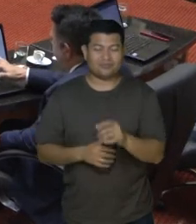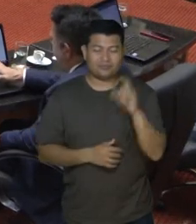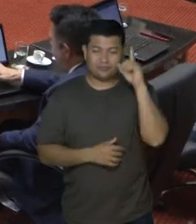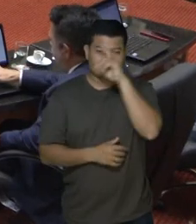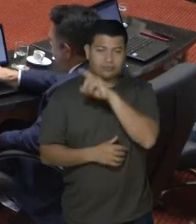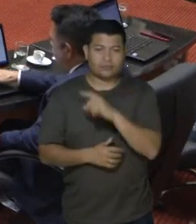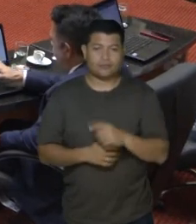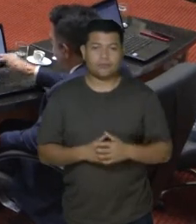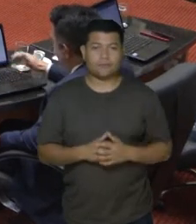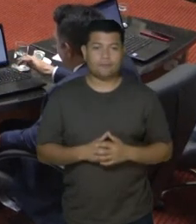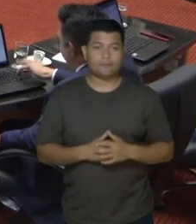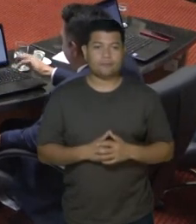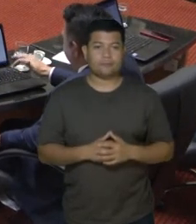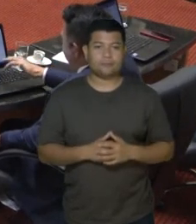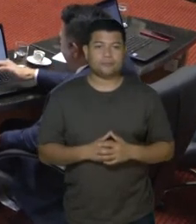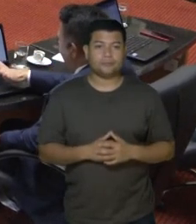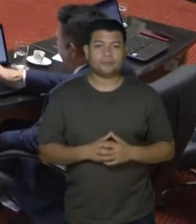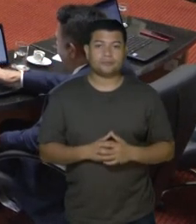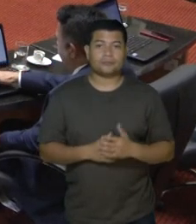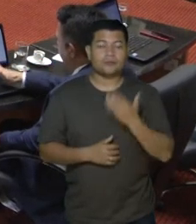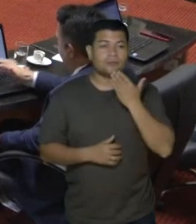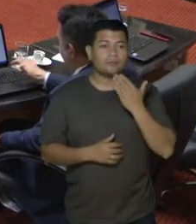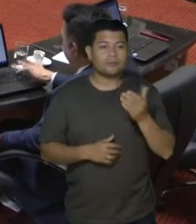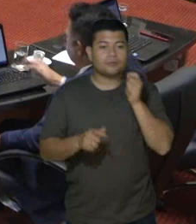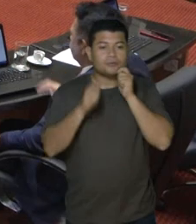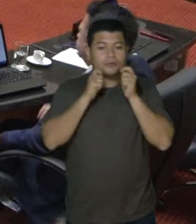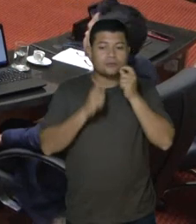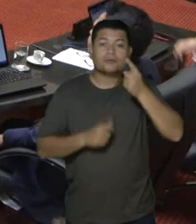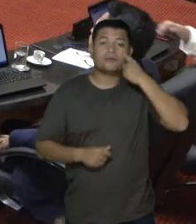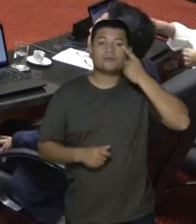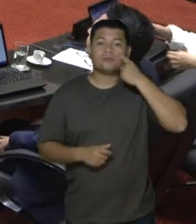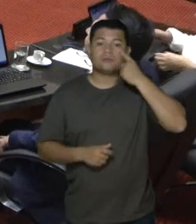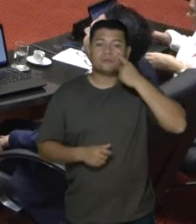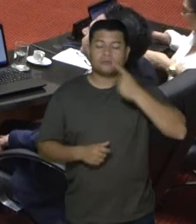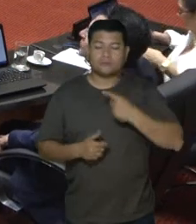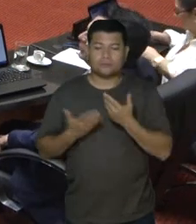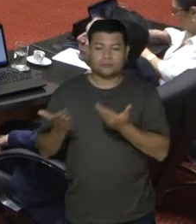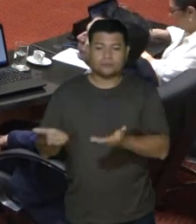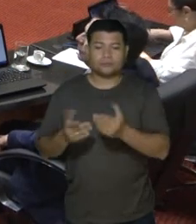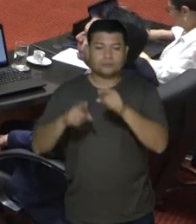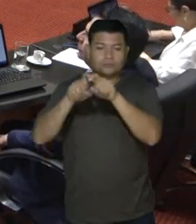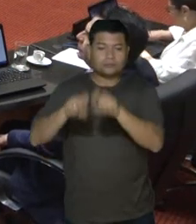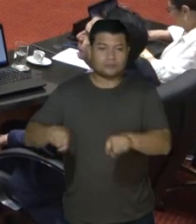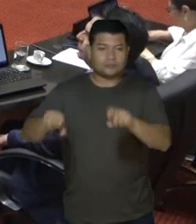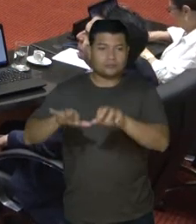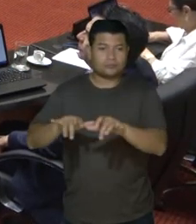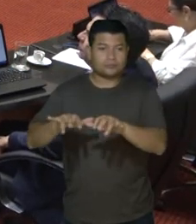Acho que a assessoria verifique o computador do deputado Dr. Vicente.